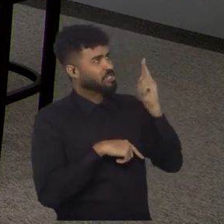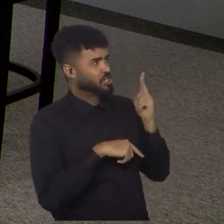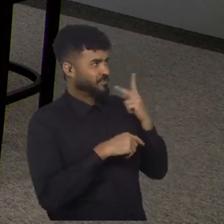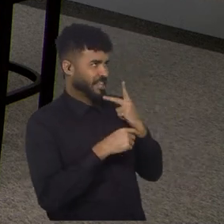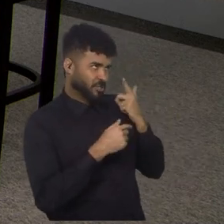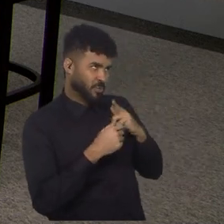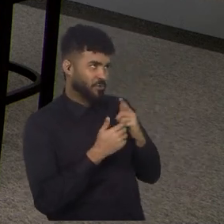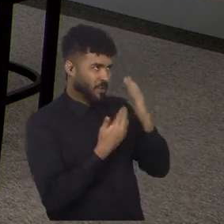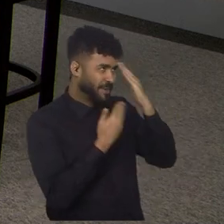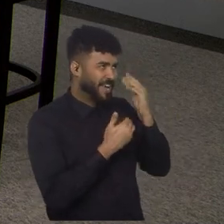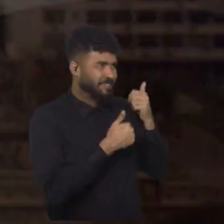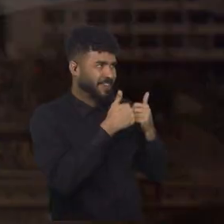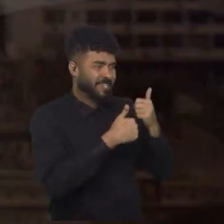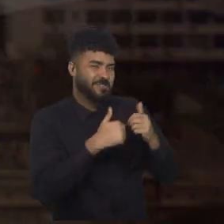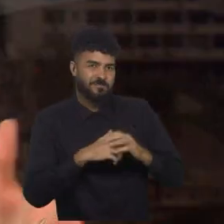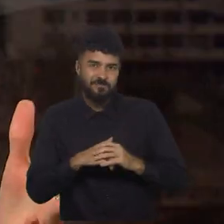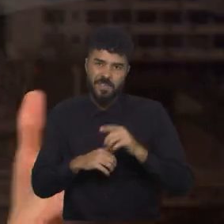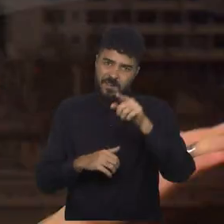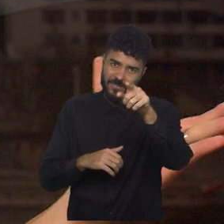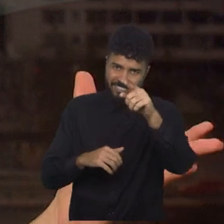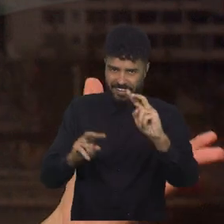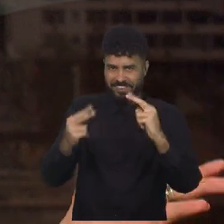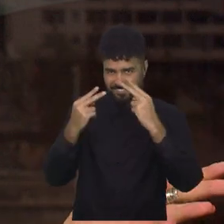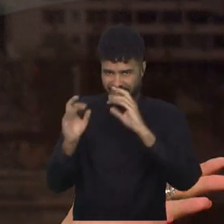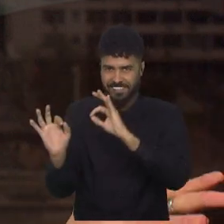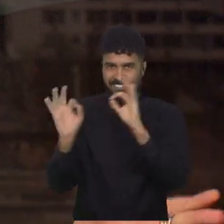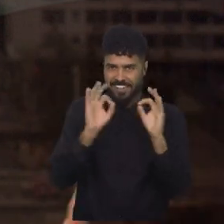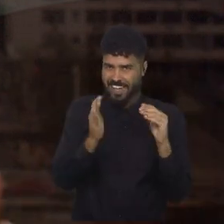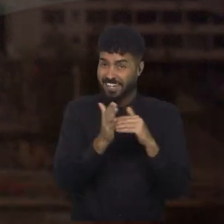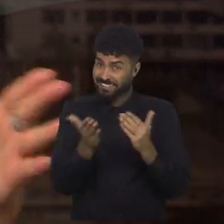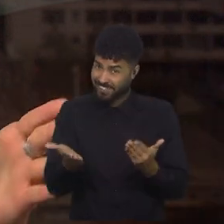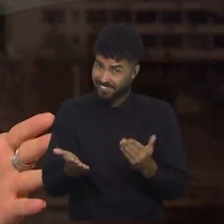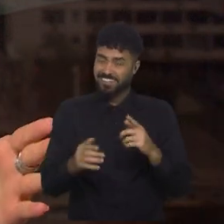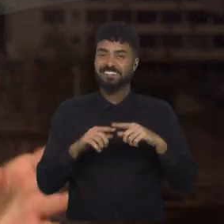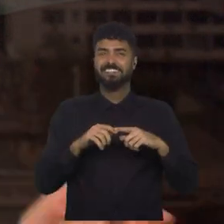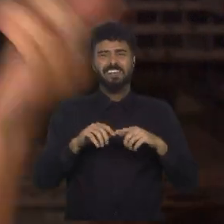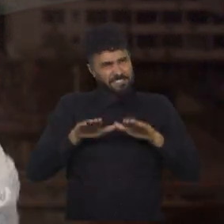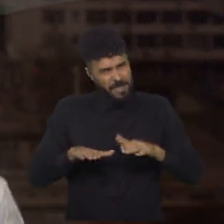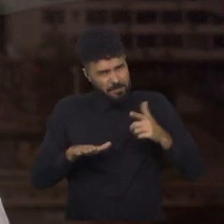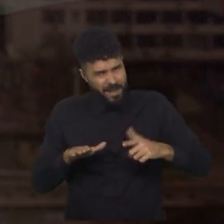Muito obrigada, valeu. E para você que acompanhou até agora, fique